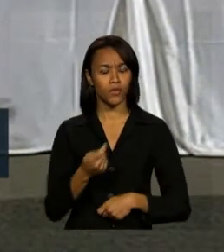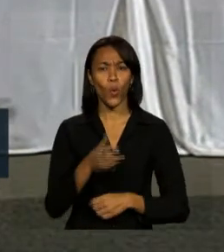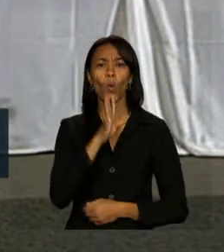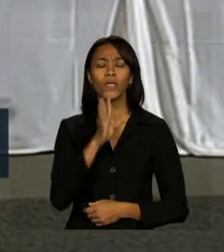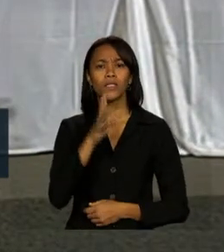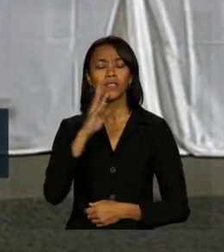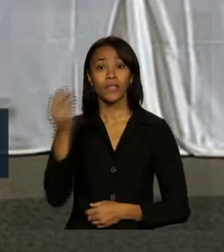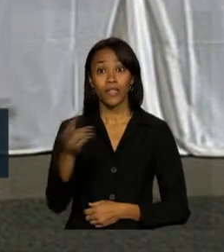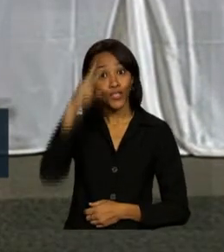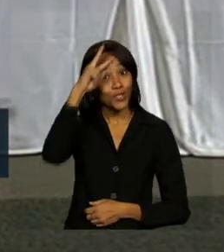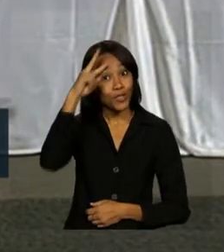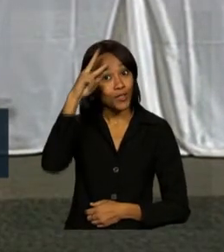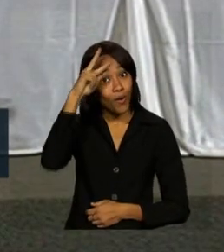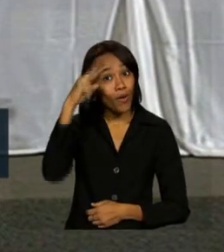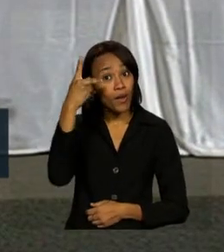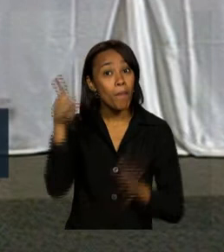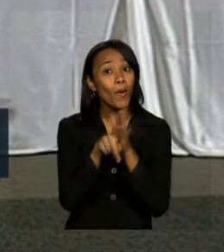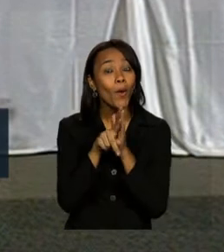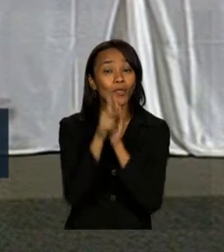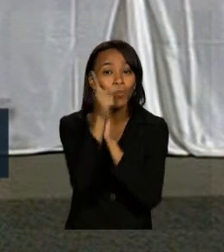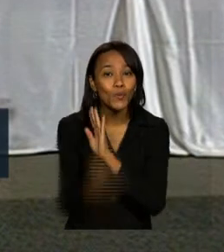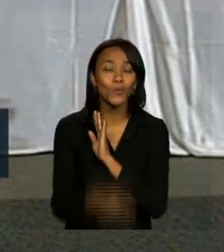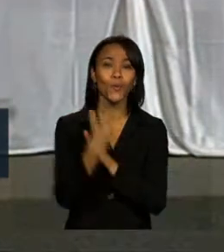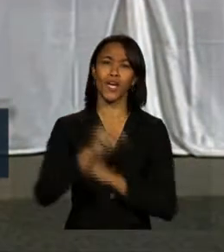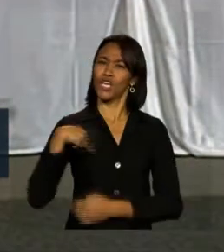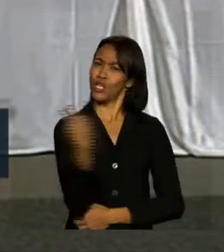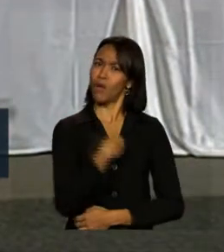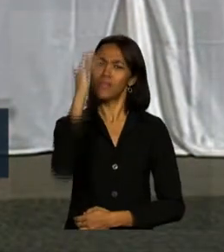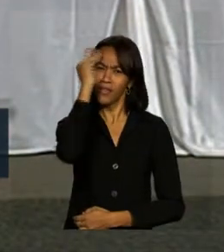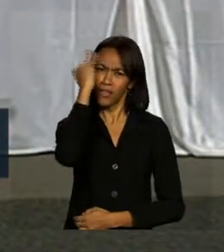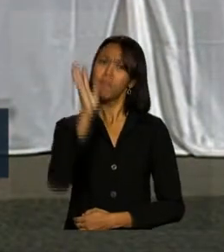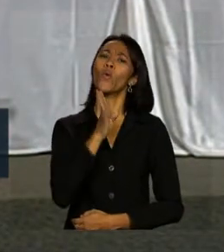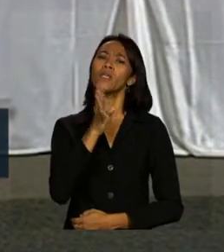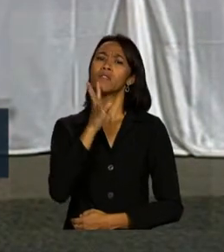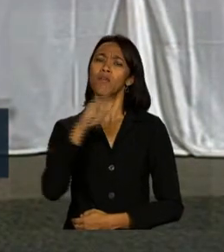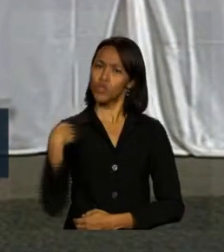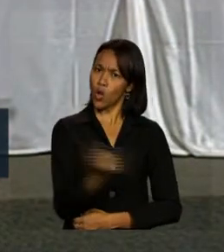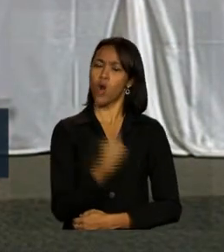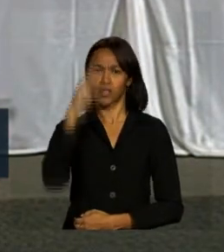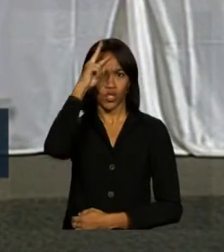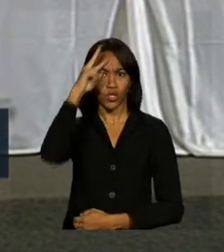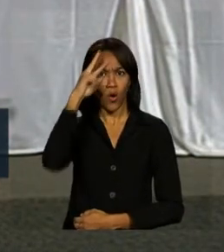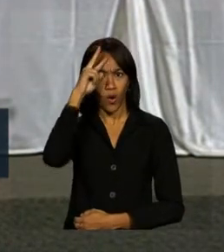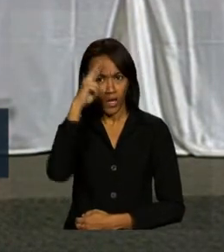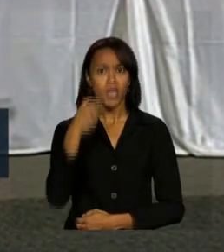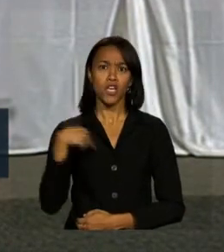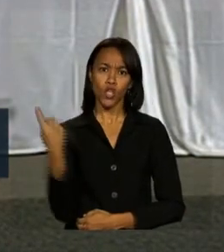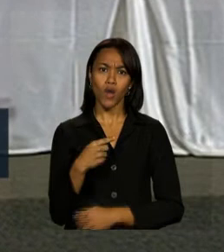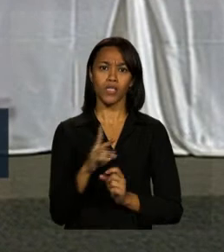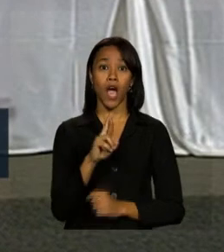história, é indispensável que nós entendamos a nossa história e criemos a nossa rota do